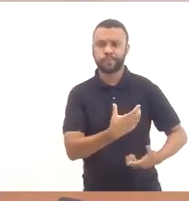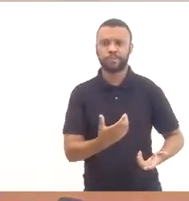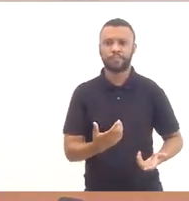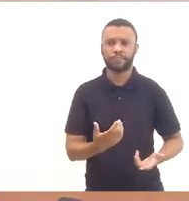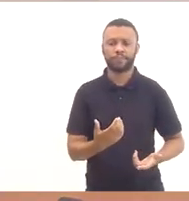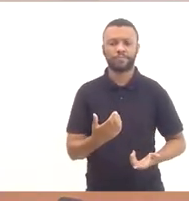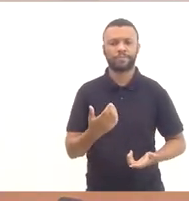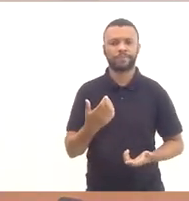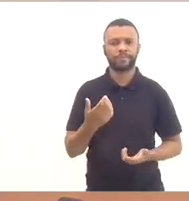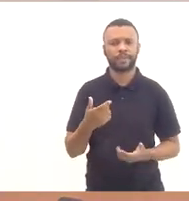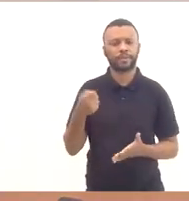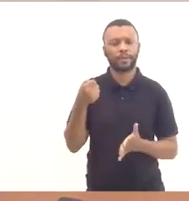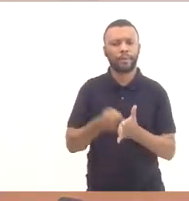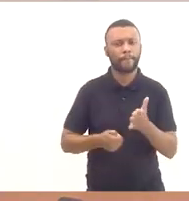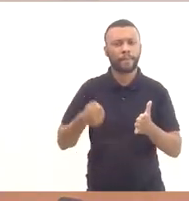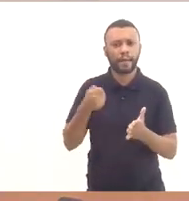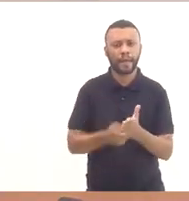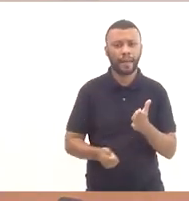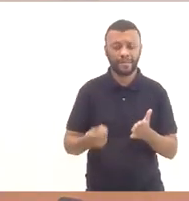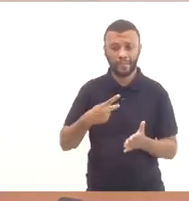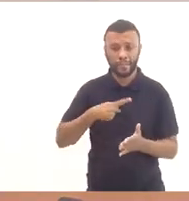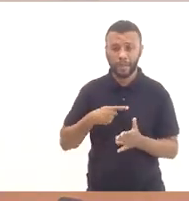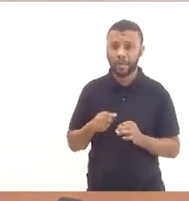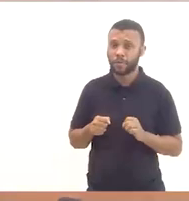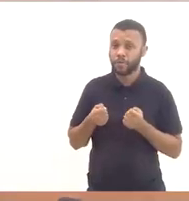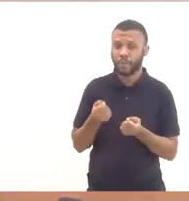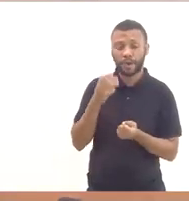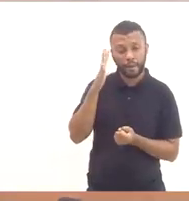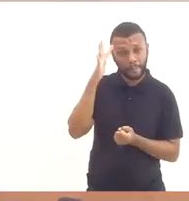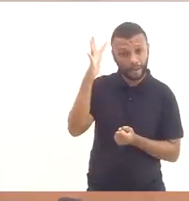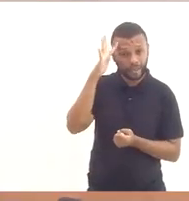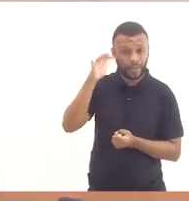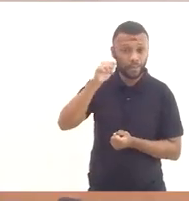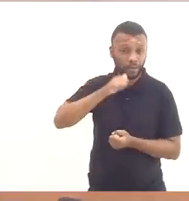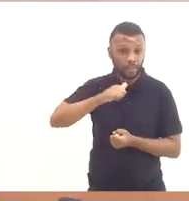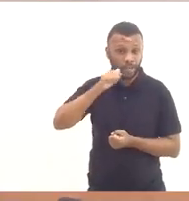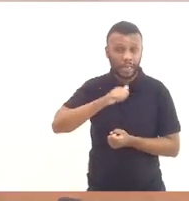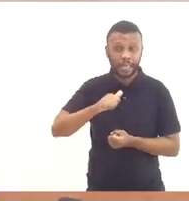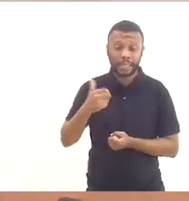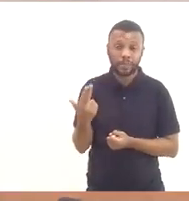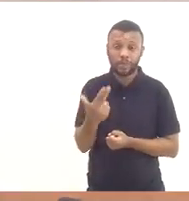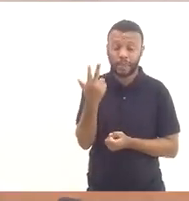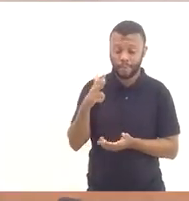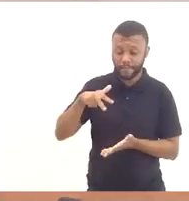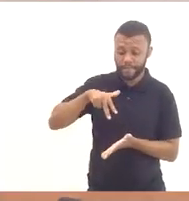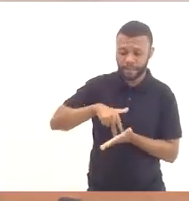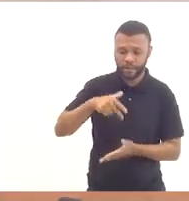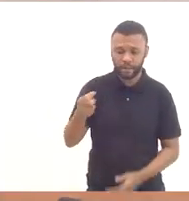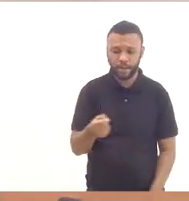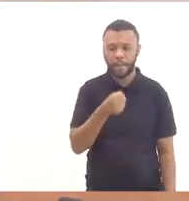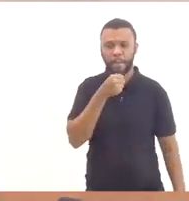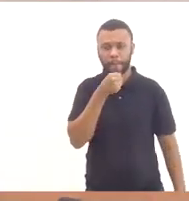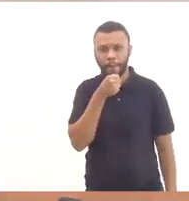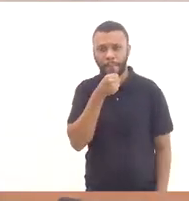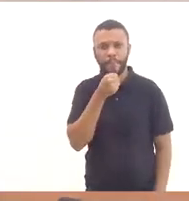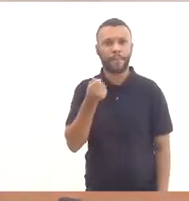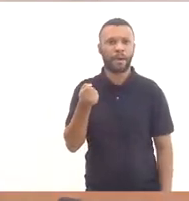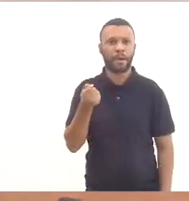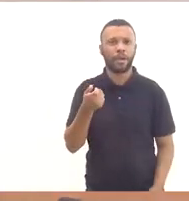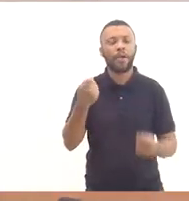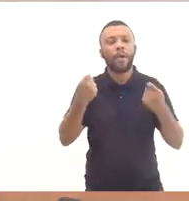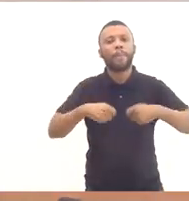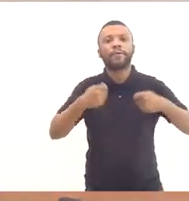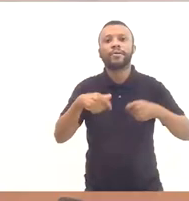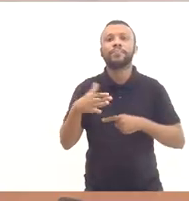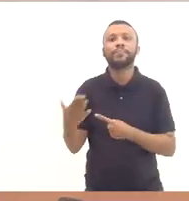pegar as por mim imagina por essas mulheres que não sabe nem vir nesse microfone e falar eu preciso